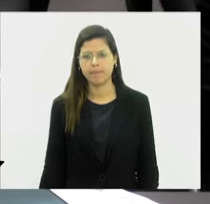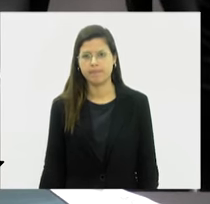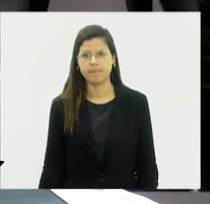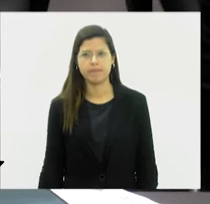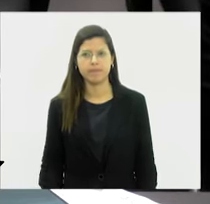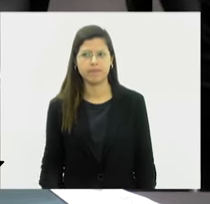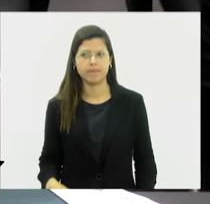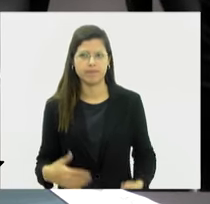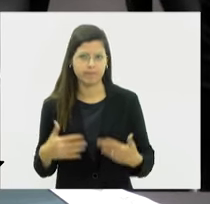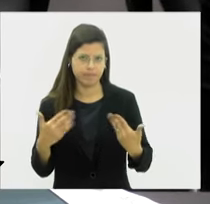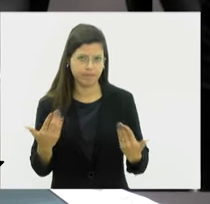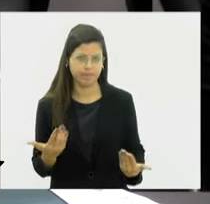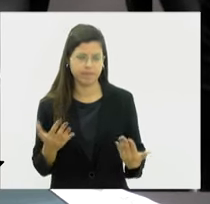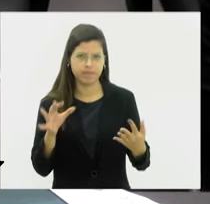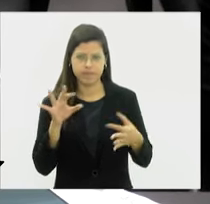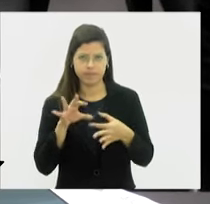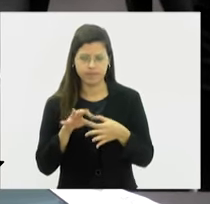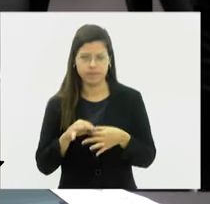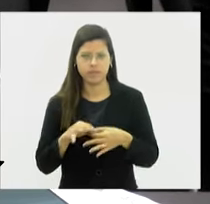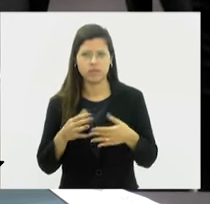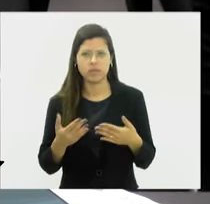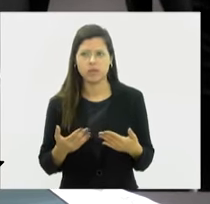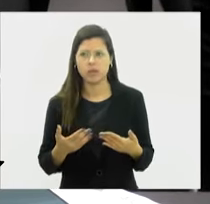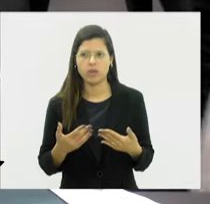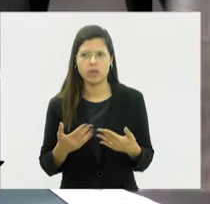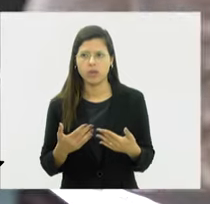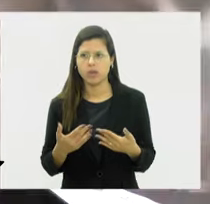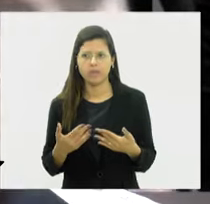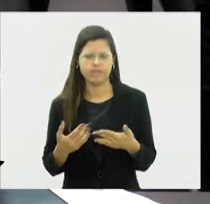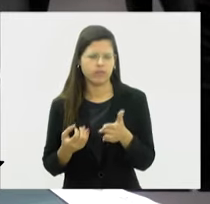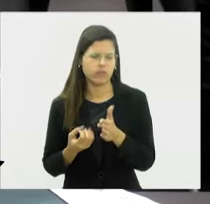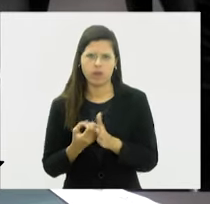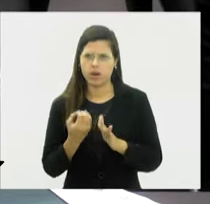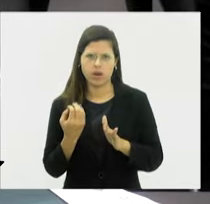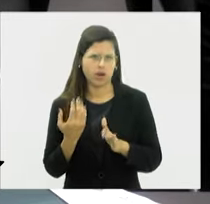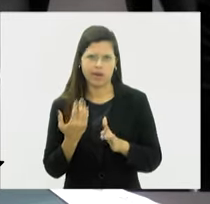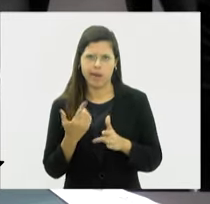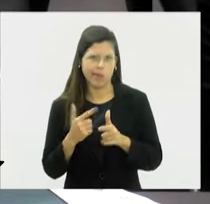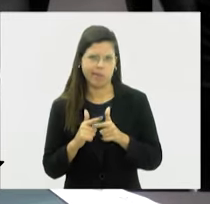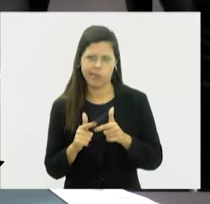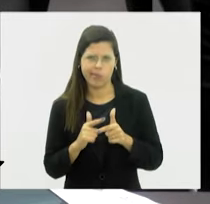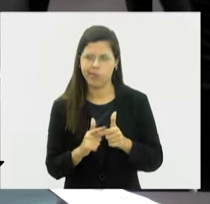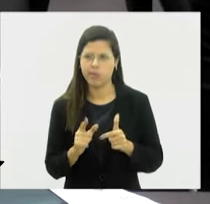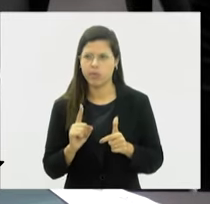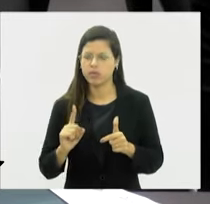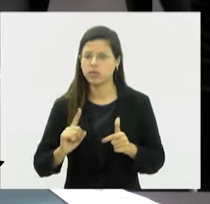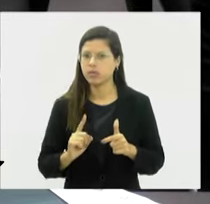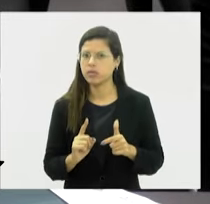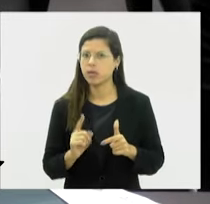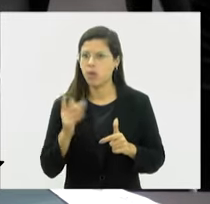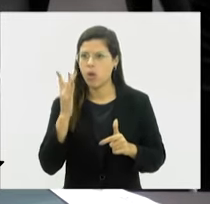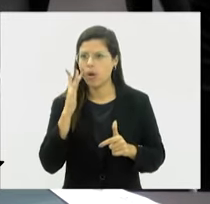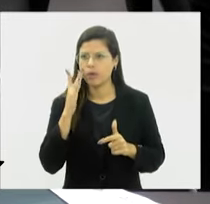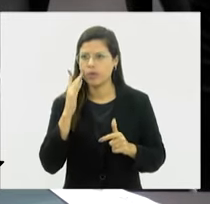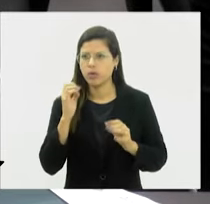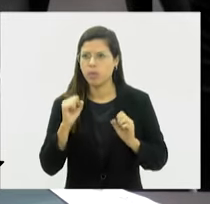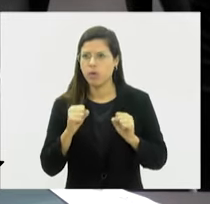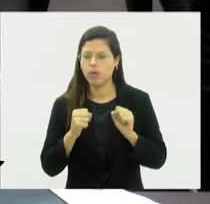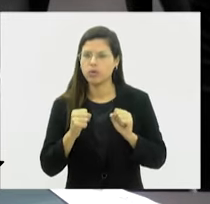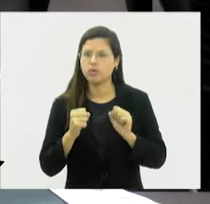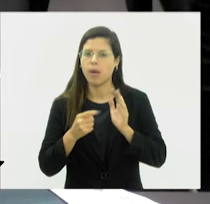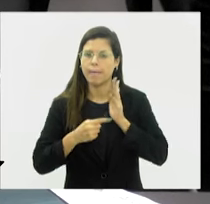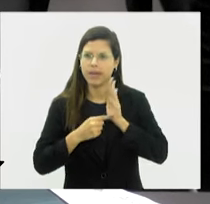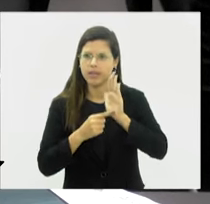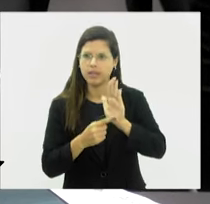nesse sentido, eu não vou criar nenhum problema, porque acho que posso reapresentar